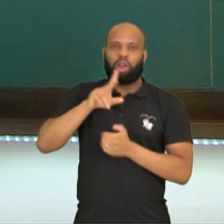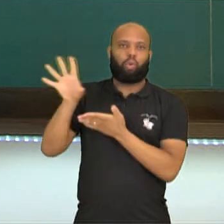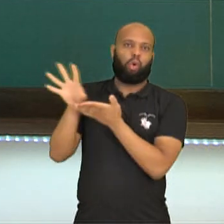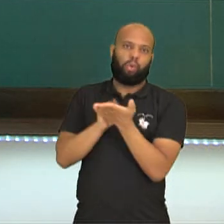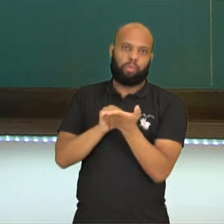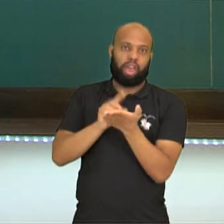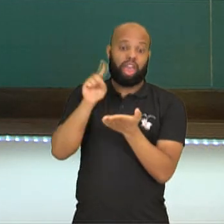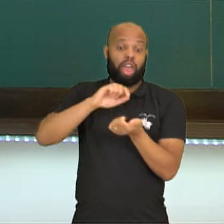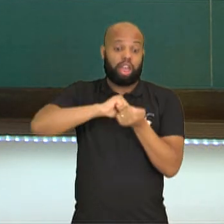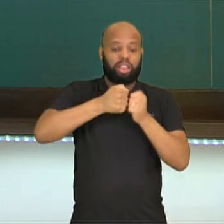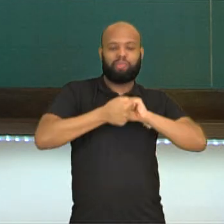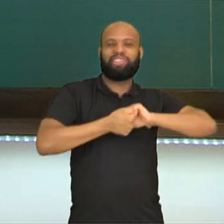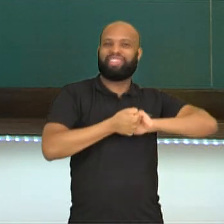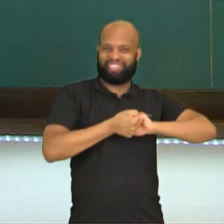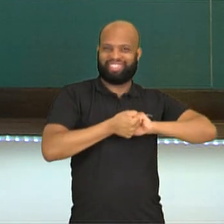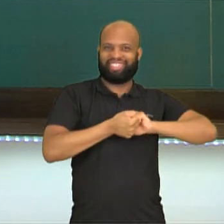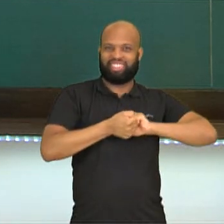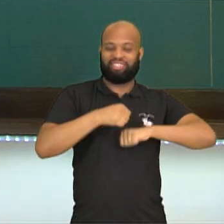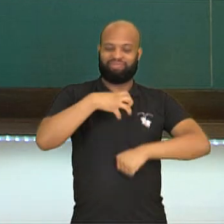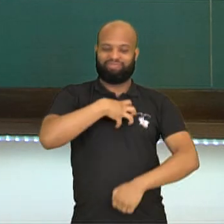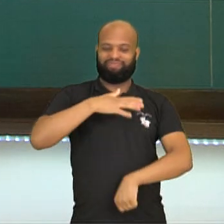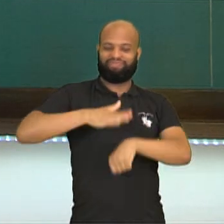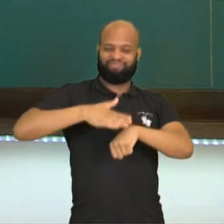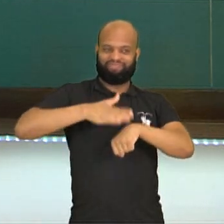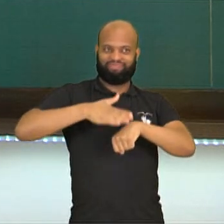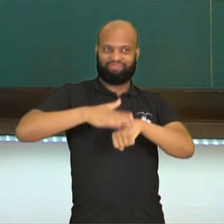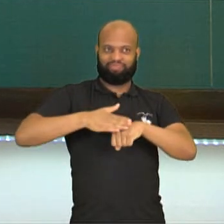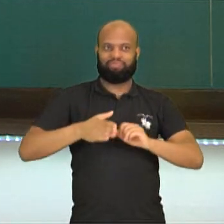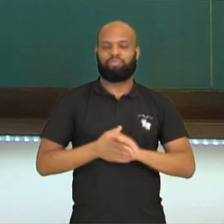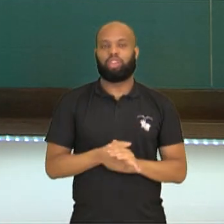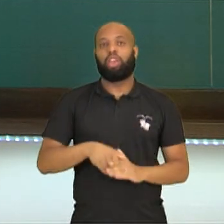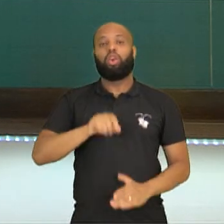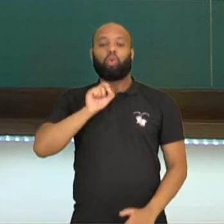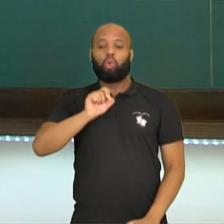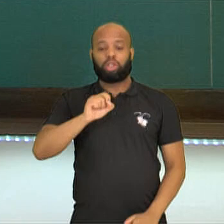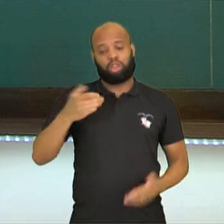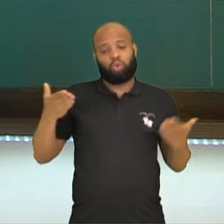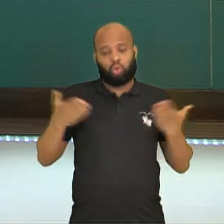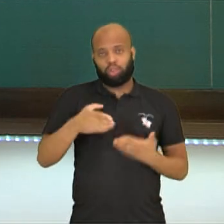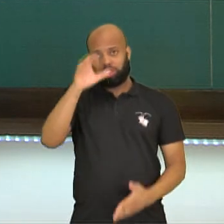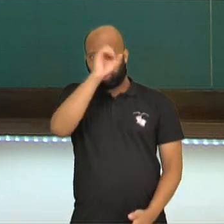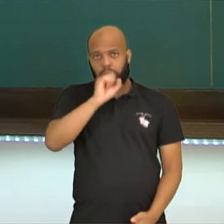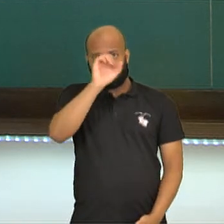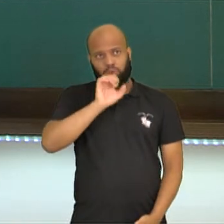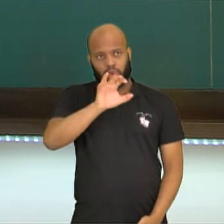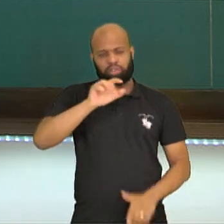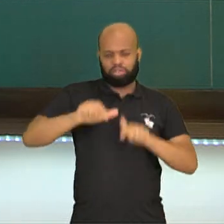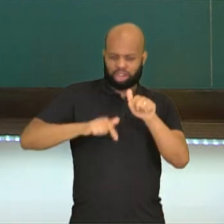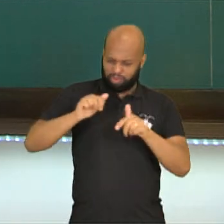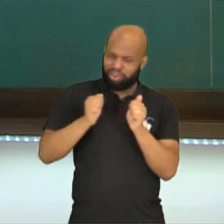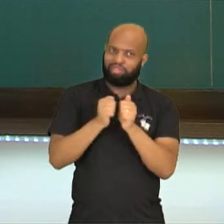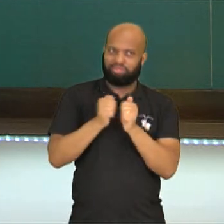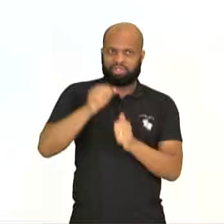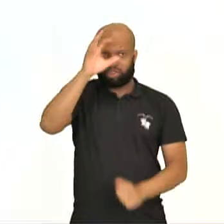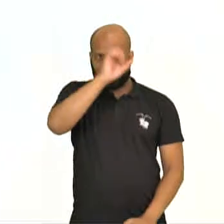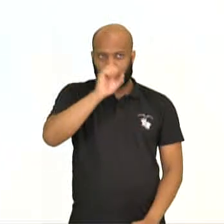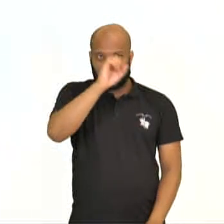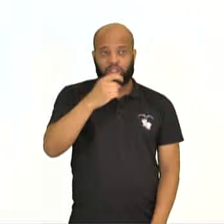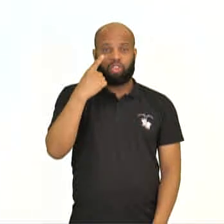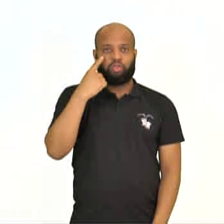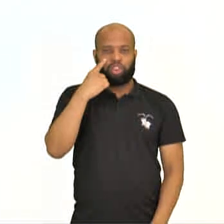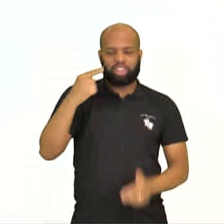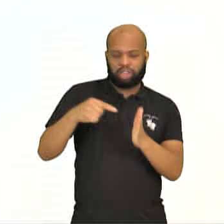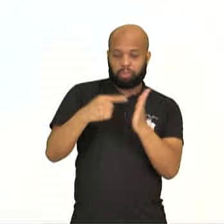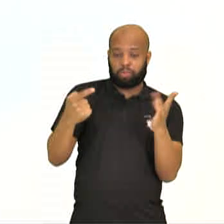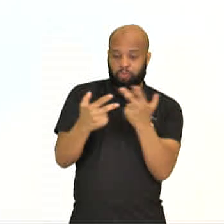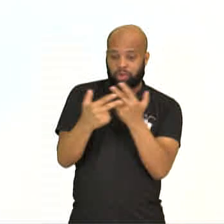nossa iconografia, né? Representando aí o nosso trabalho. É isso que nós estamos aqui fazendo, trabalhando juntos, né? A primeira coisa